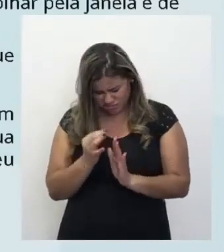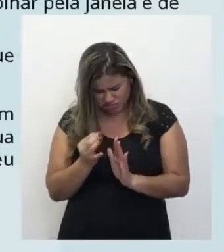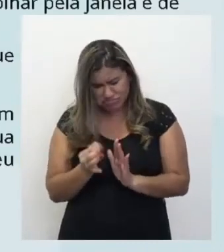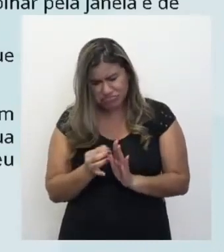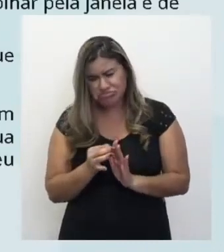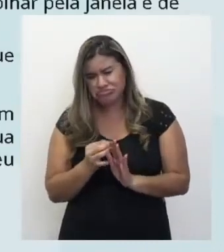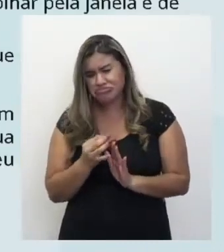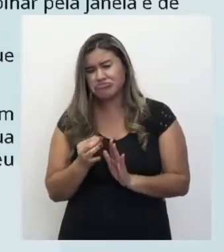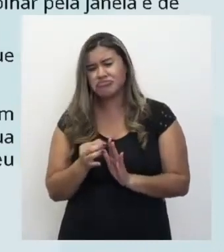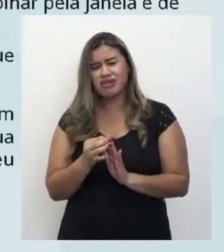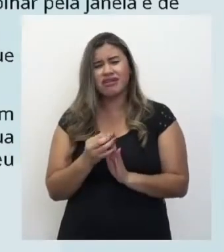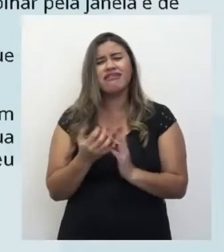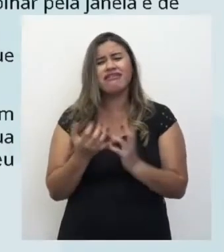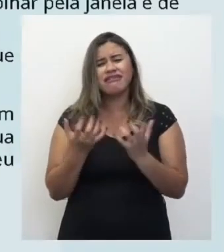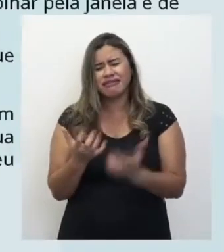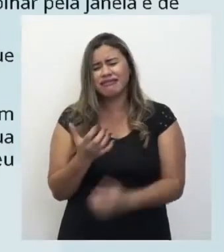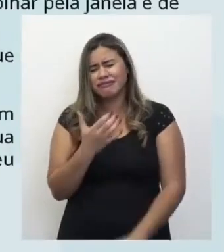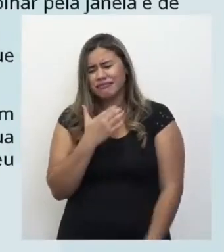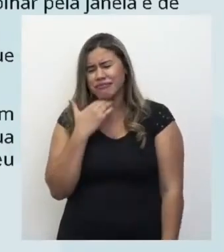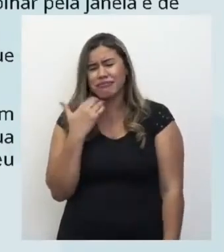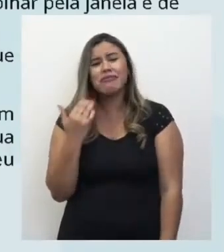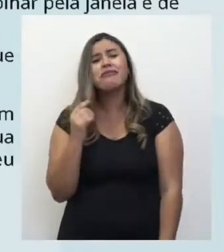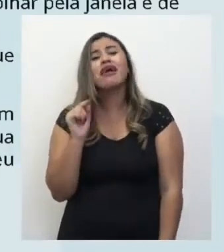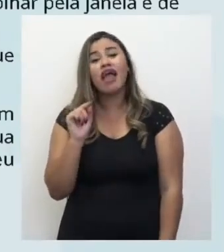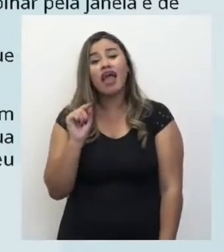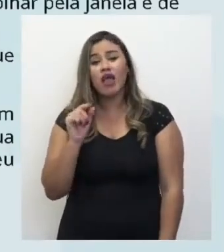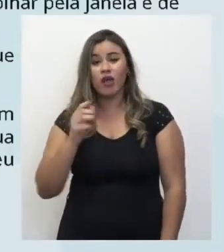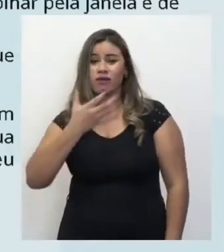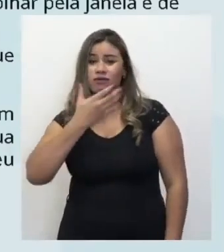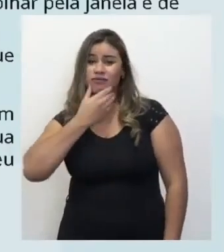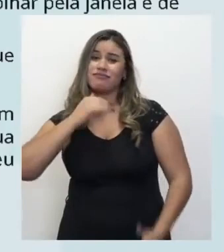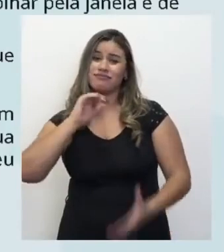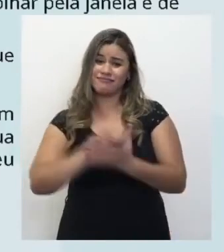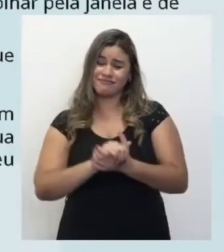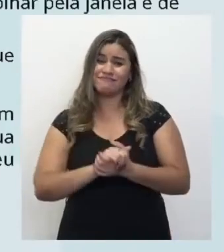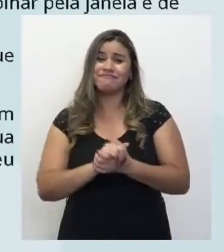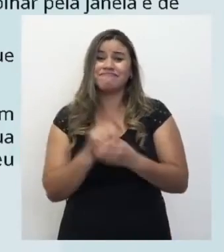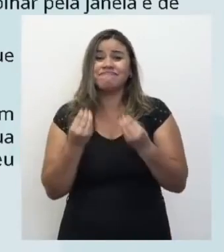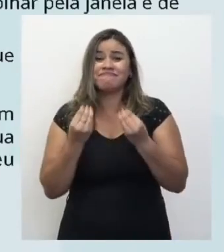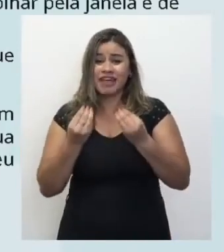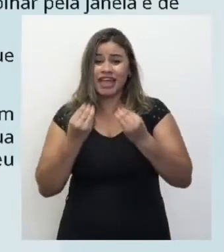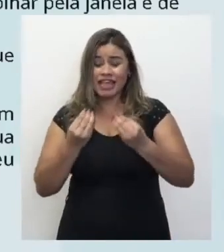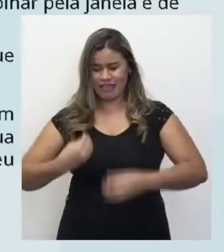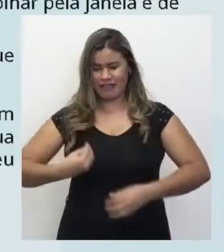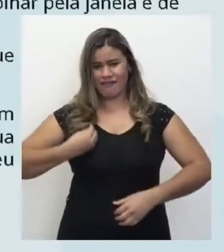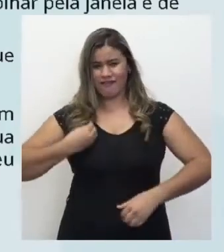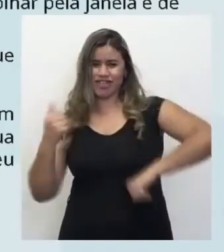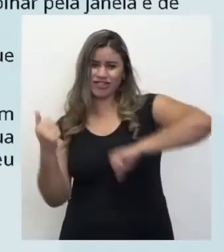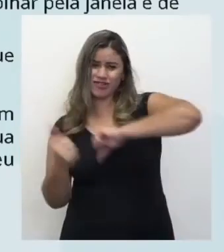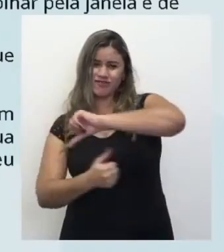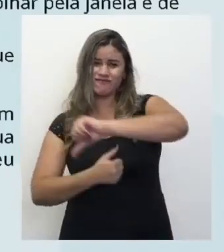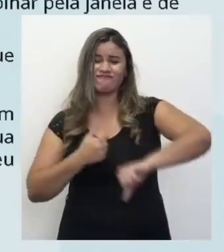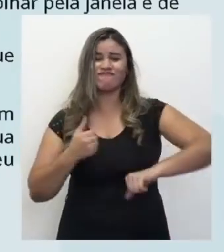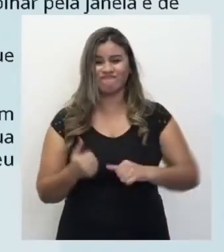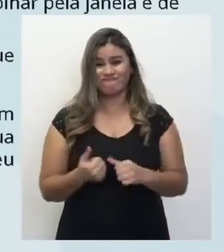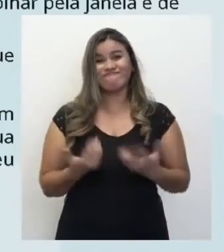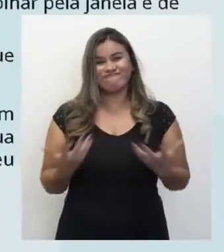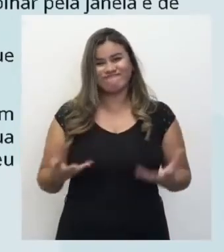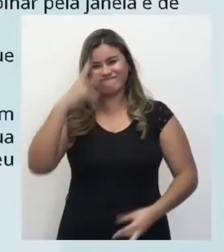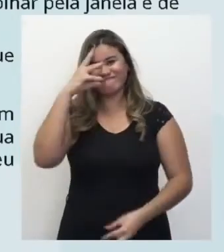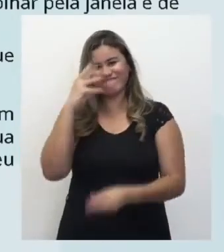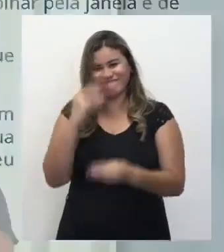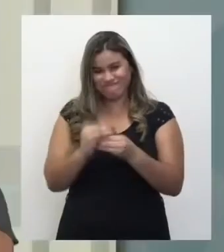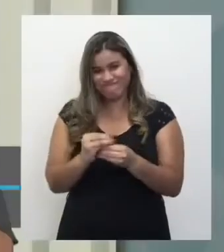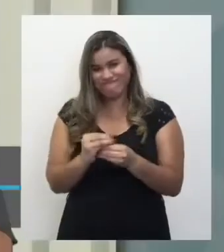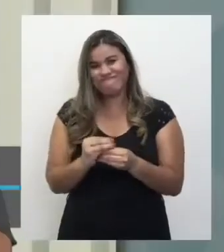deseja a morte do marido para que possa mudar o seu destino. Bem resumidinho aí,